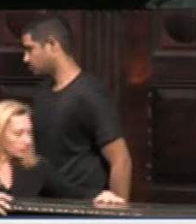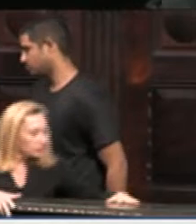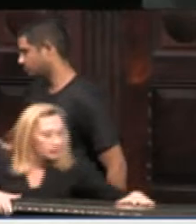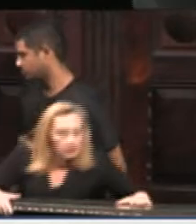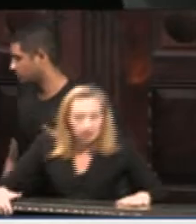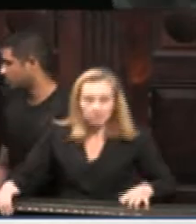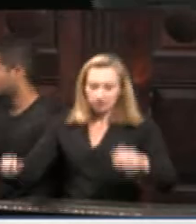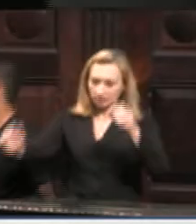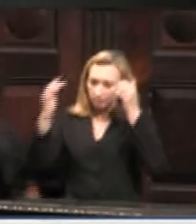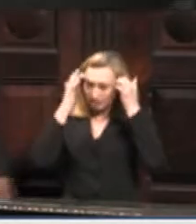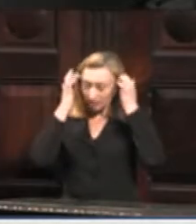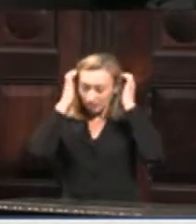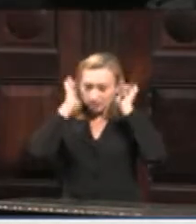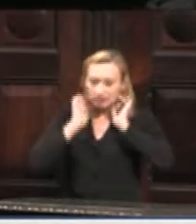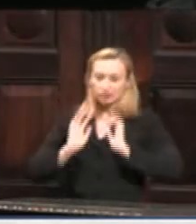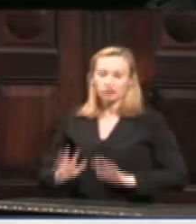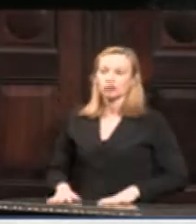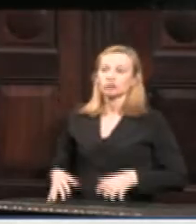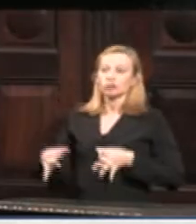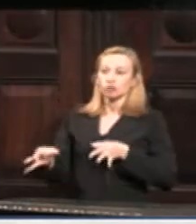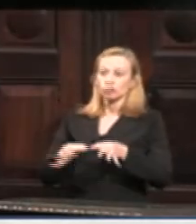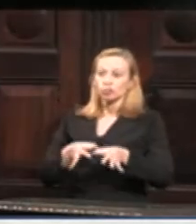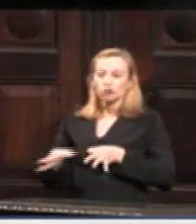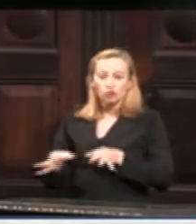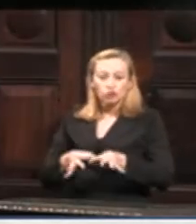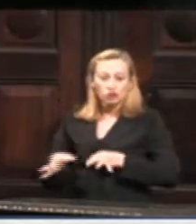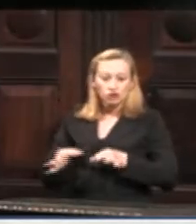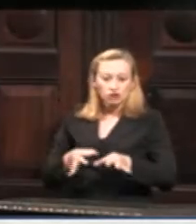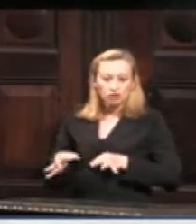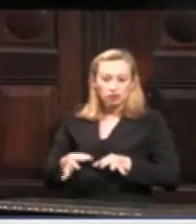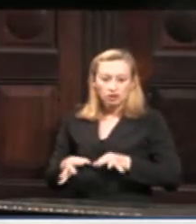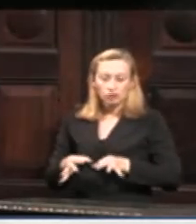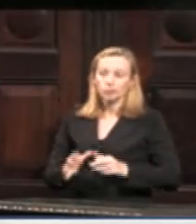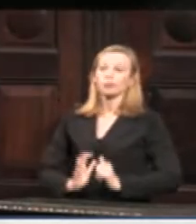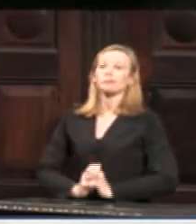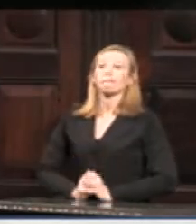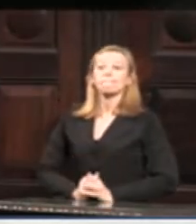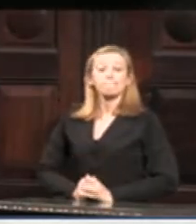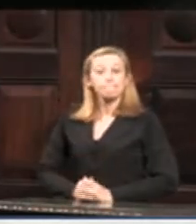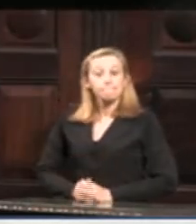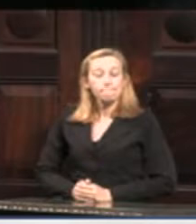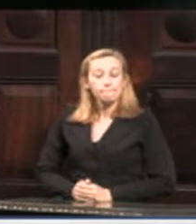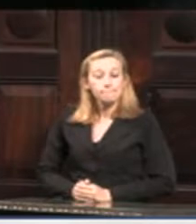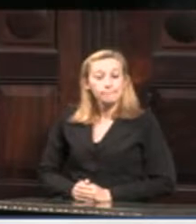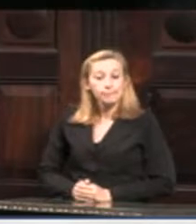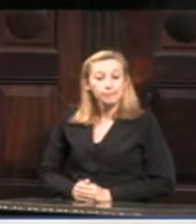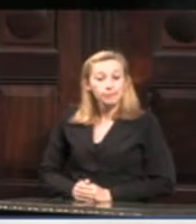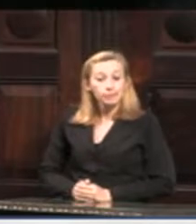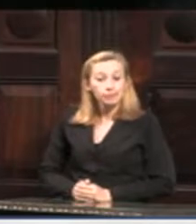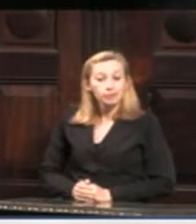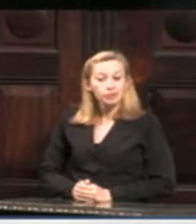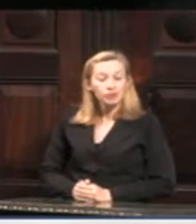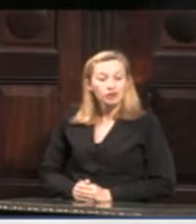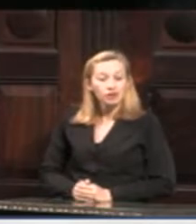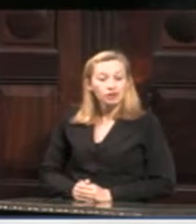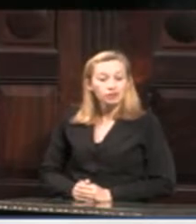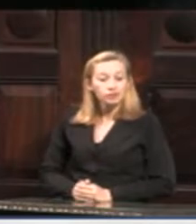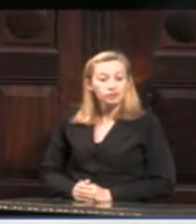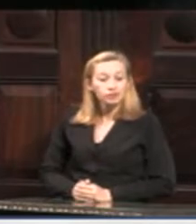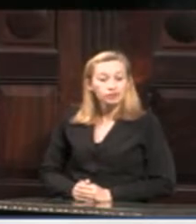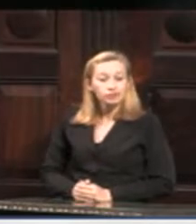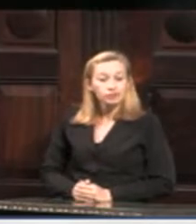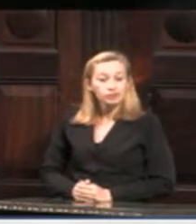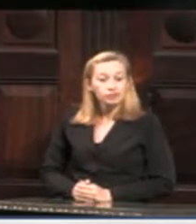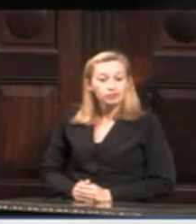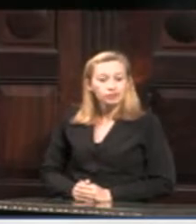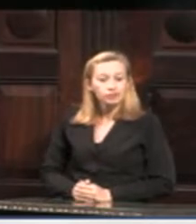Nos moldes do projeto seguinte, que tenhamos